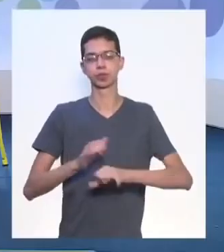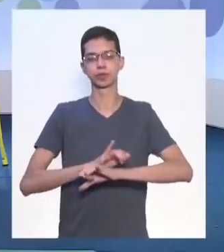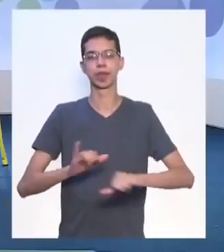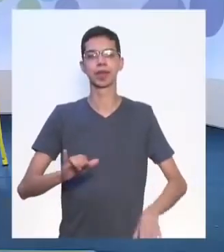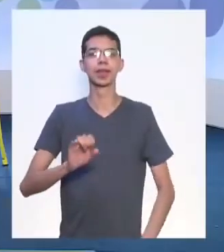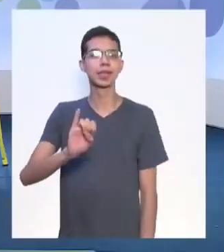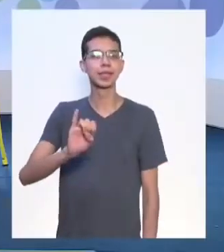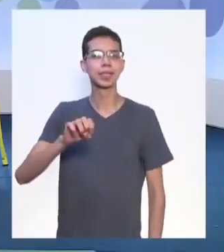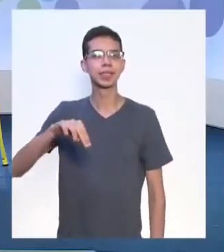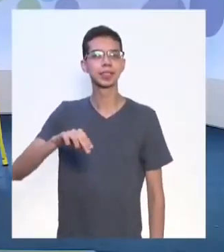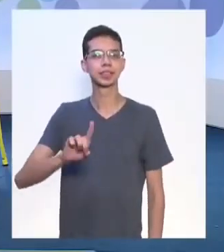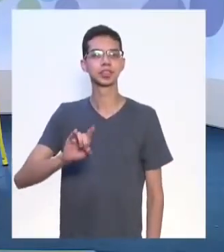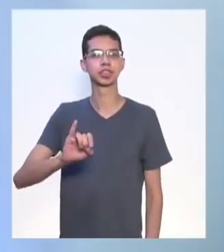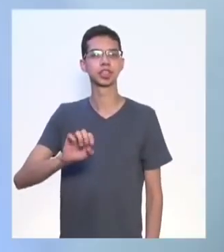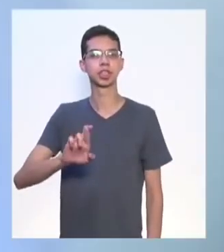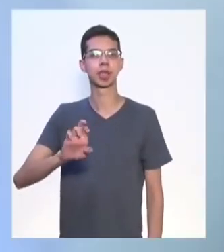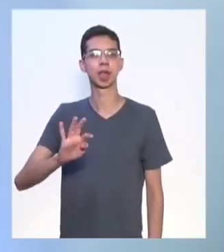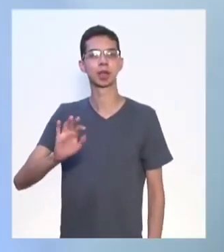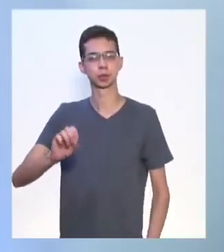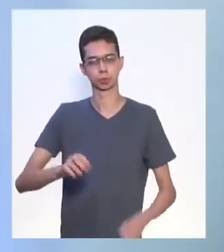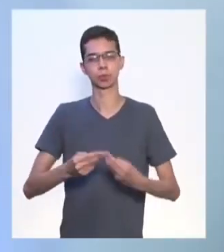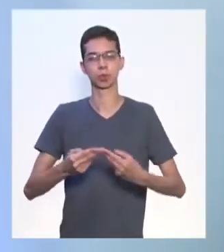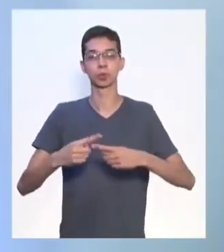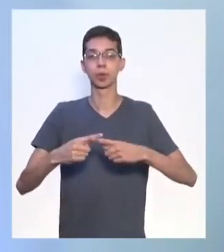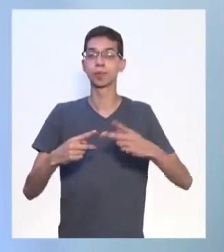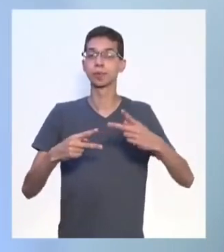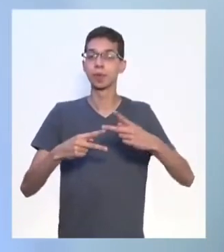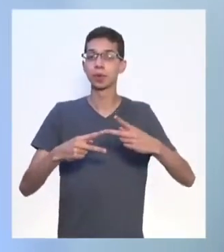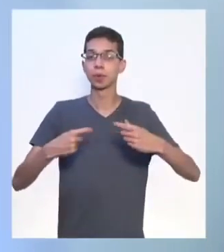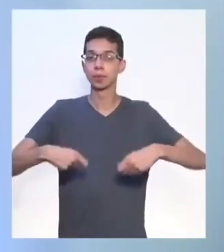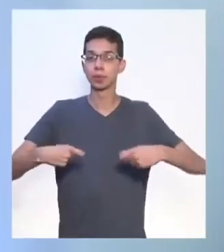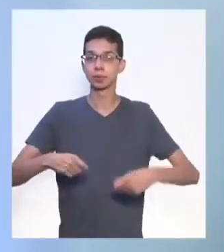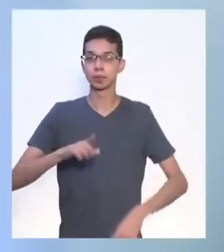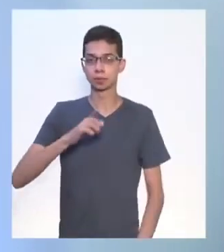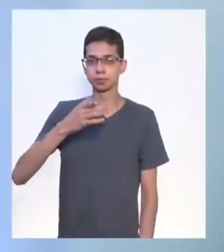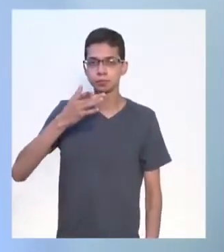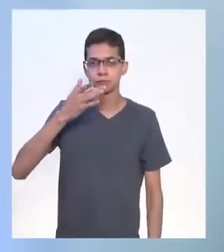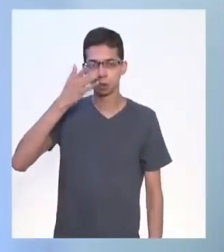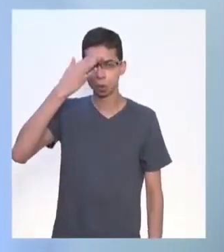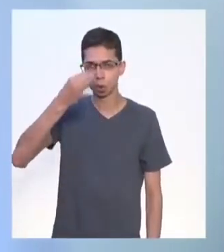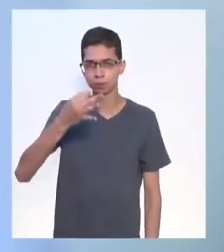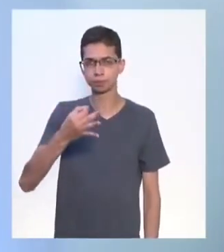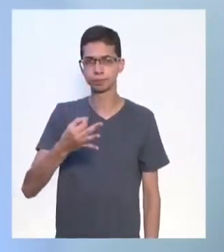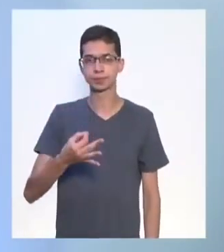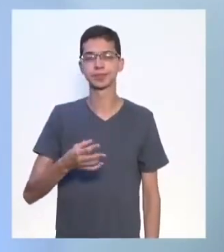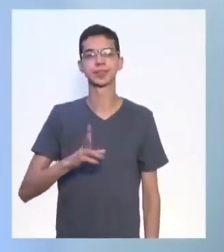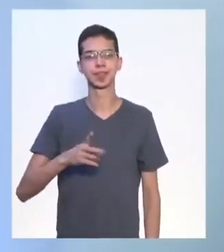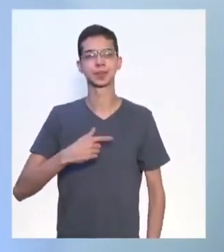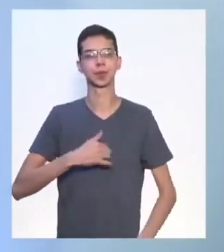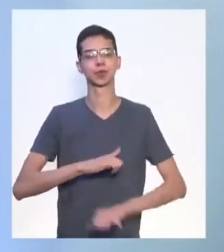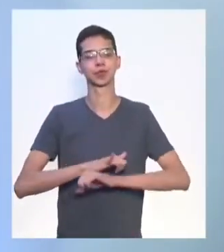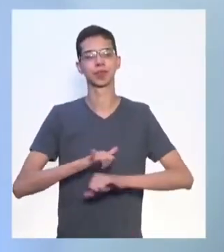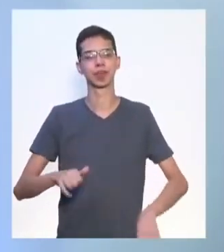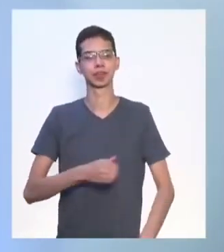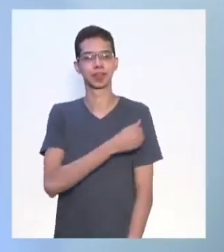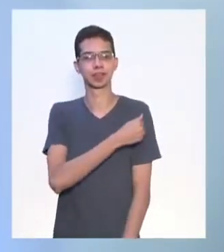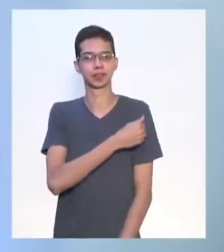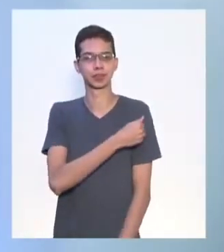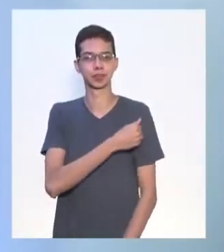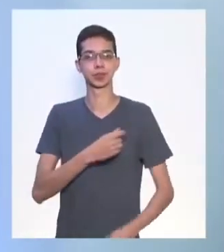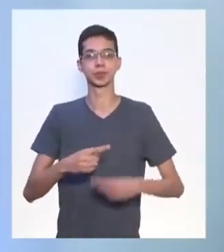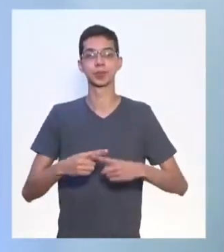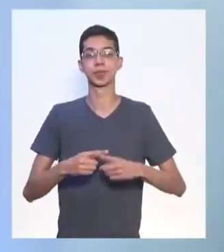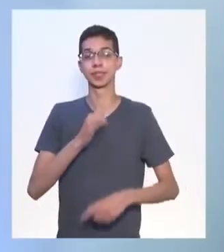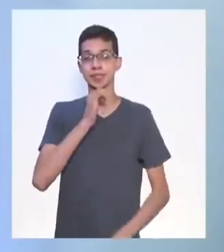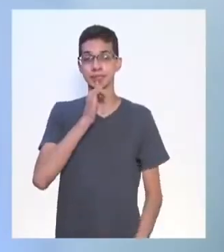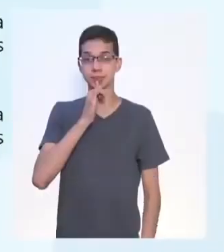acha que eles já conseguiram retomar isso na cabeça? Sim, sim. Só uma dica. Ó. Geralmente eu falo para os alunos para ajudar um pouquinho aí. No caso, esse in